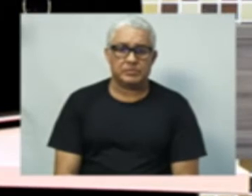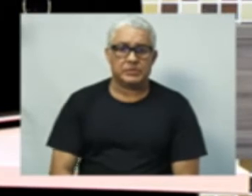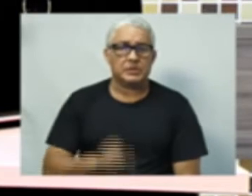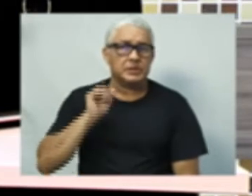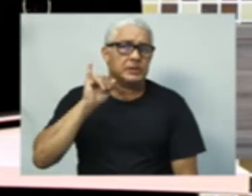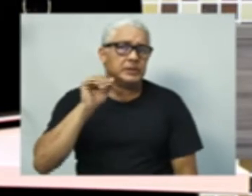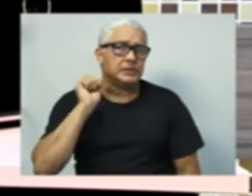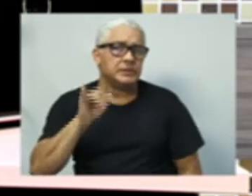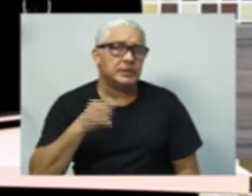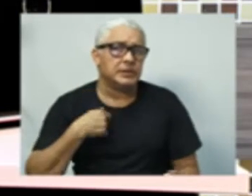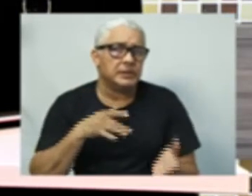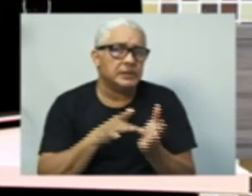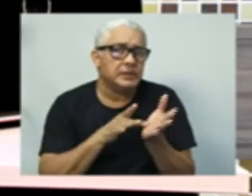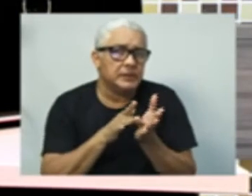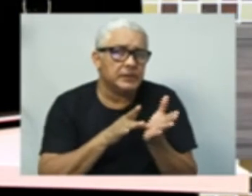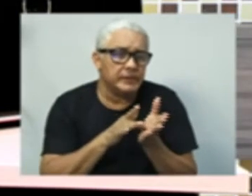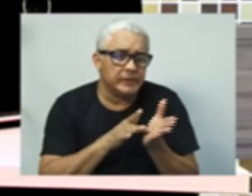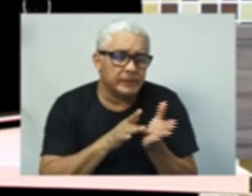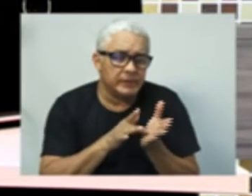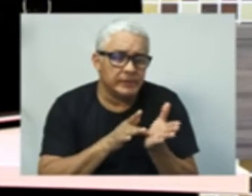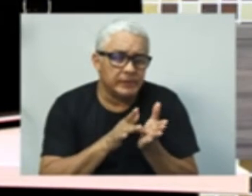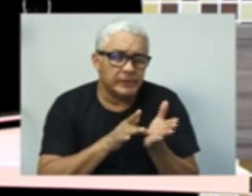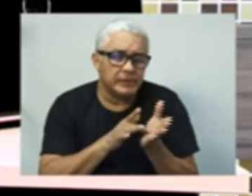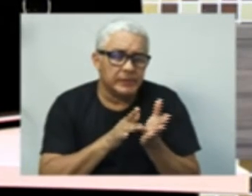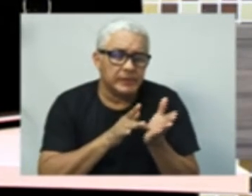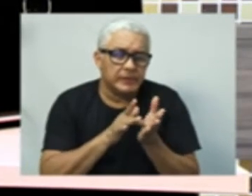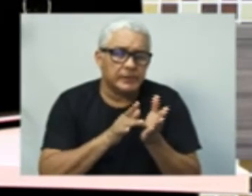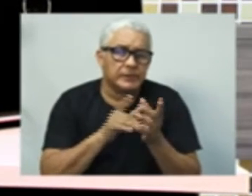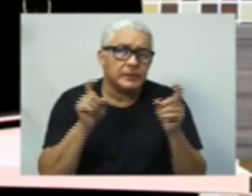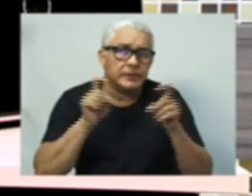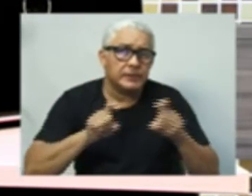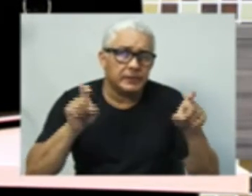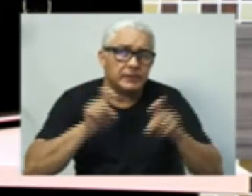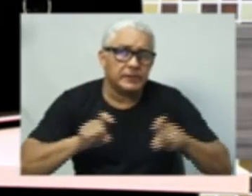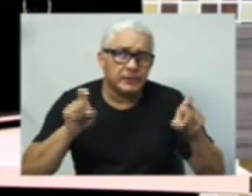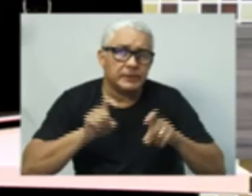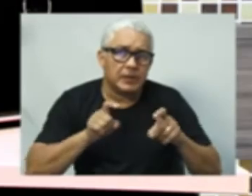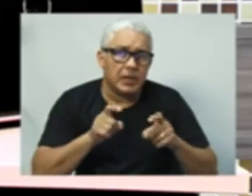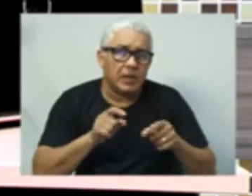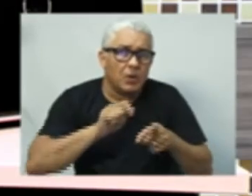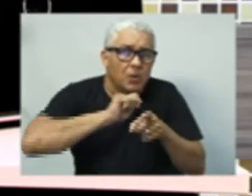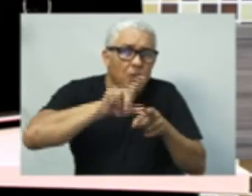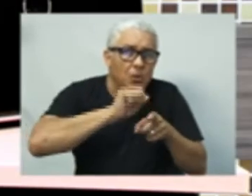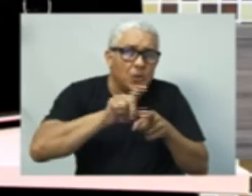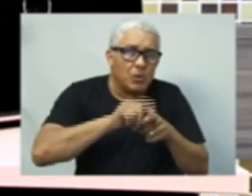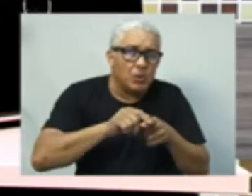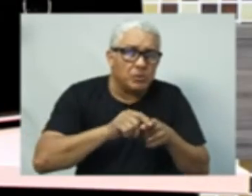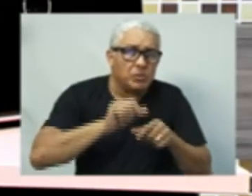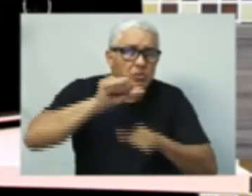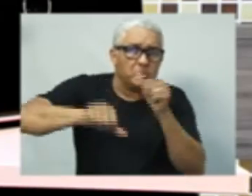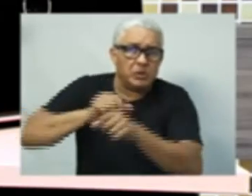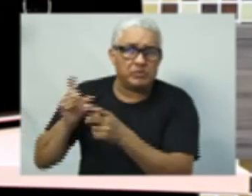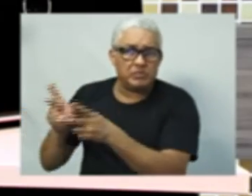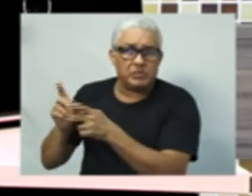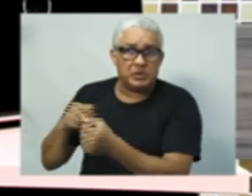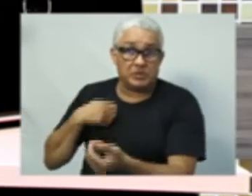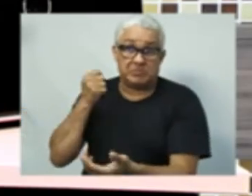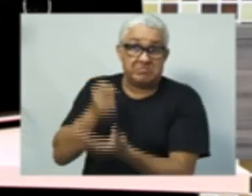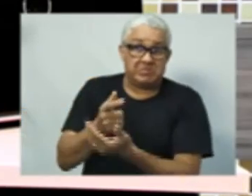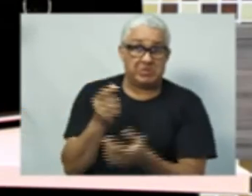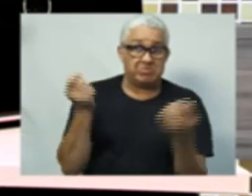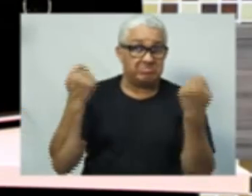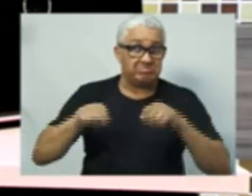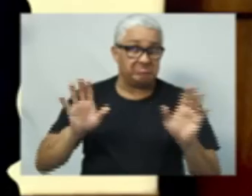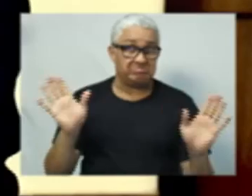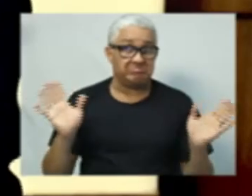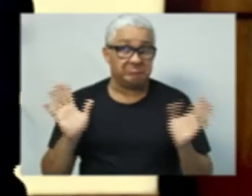fingir que eu só alugo os computadores ao invés de vender? Aí eu não pago. Aí eu ganho mais. Aí essa empresa